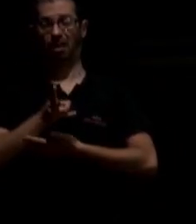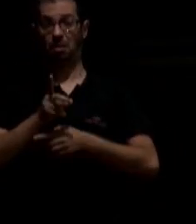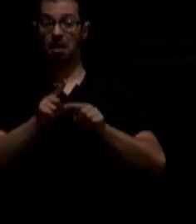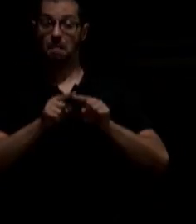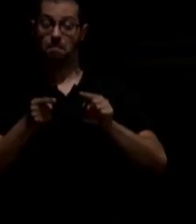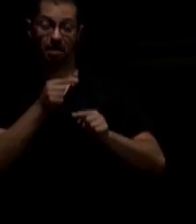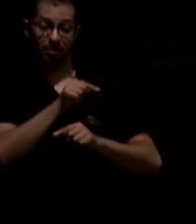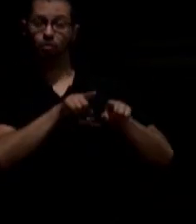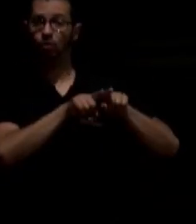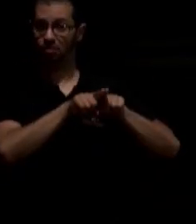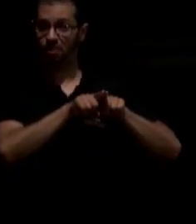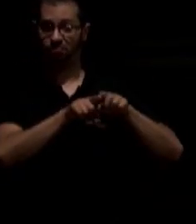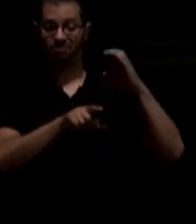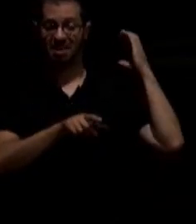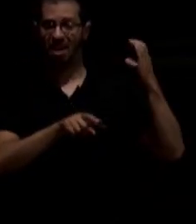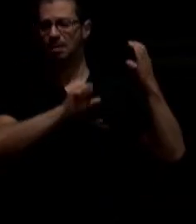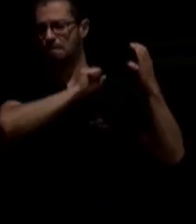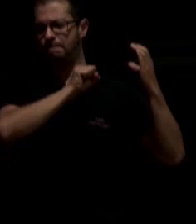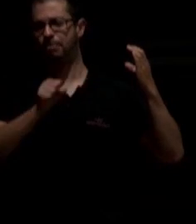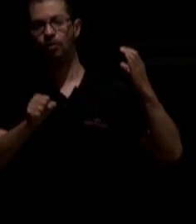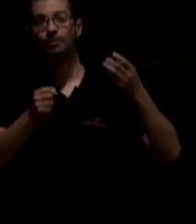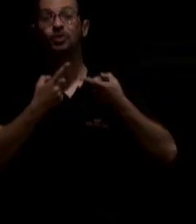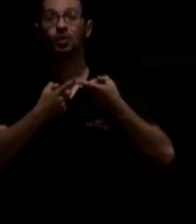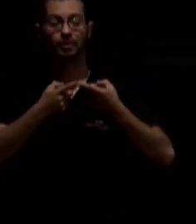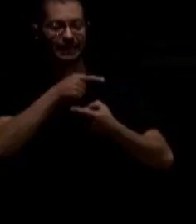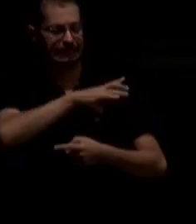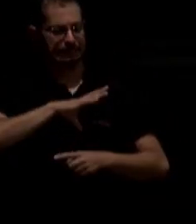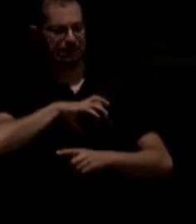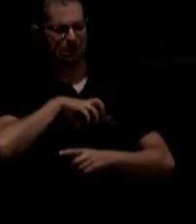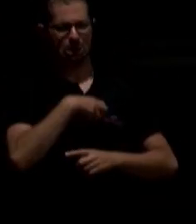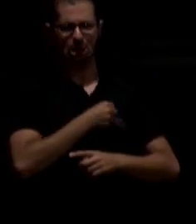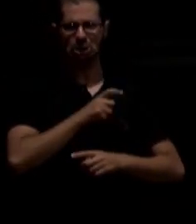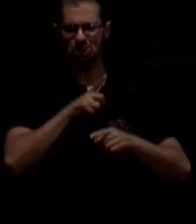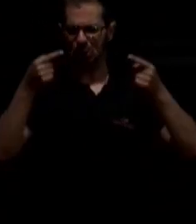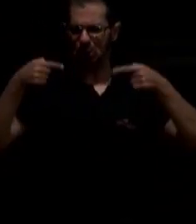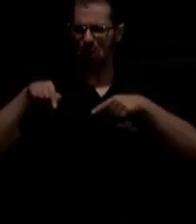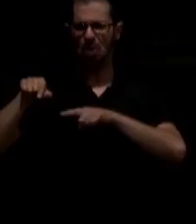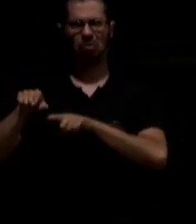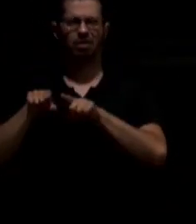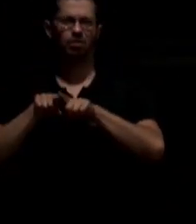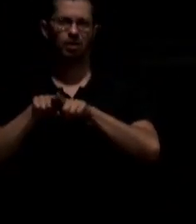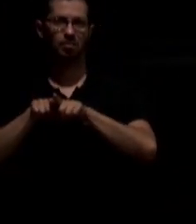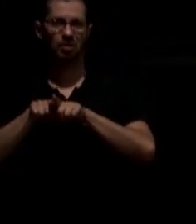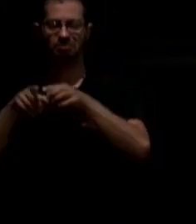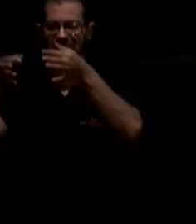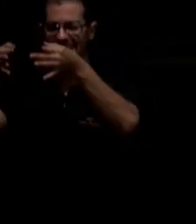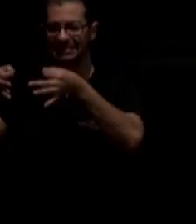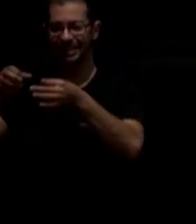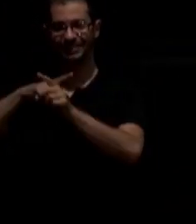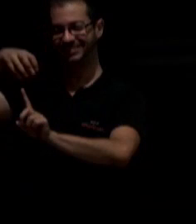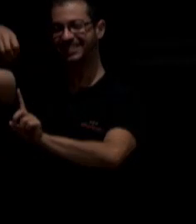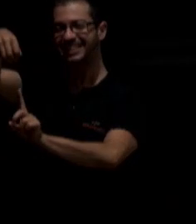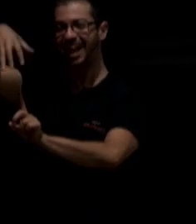matou. Porque a luz odeia as trevas. Jesus Cristo, por que ele morreu?